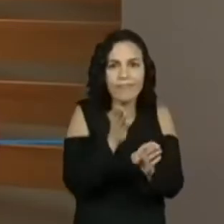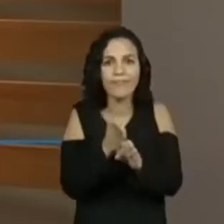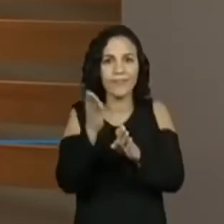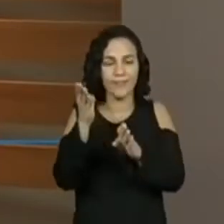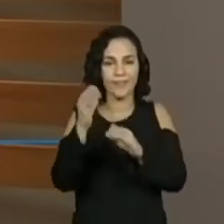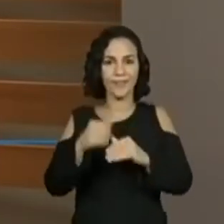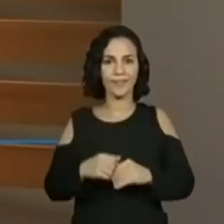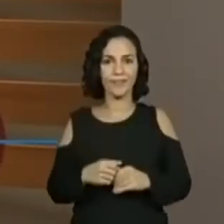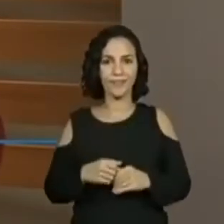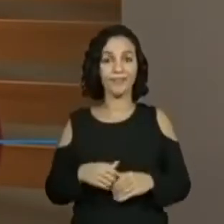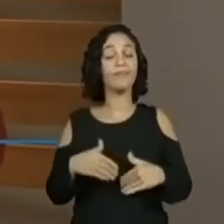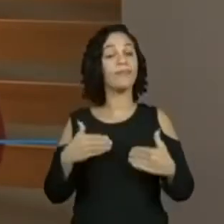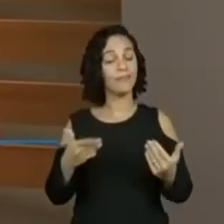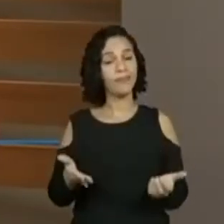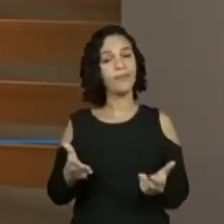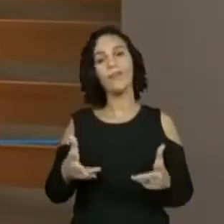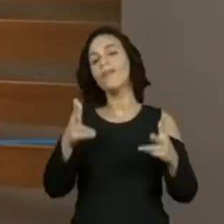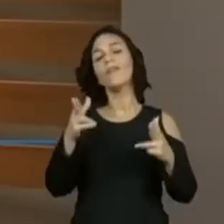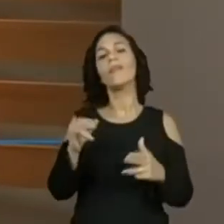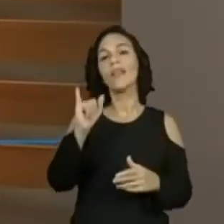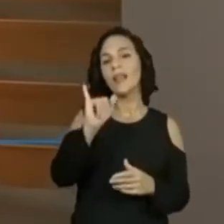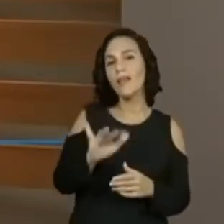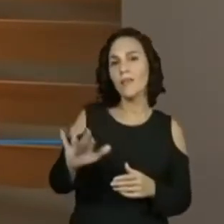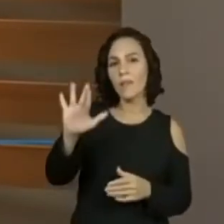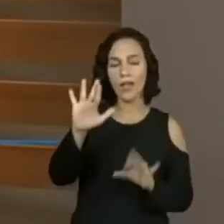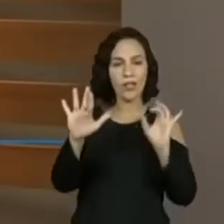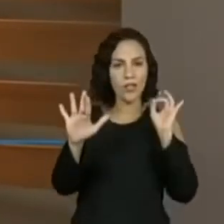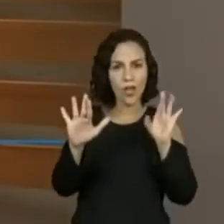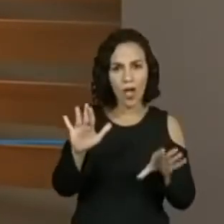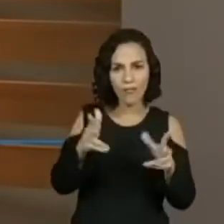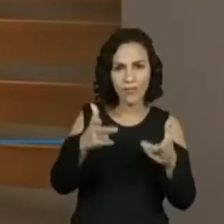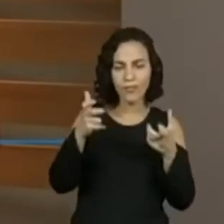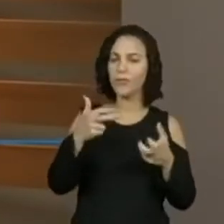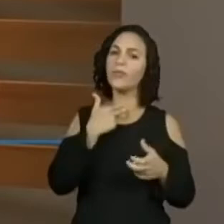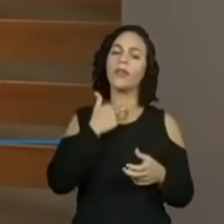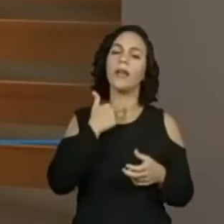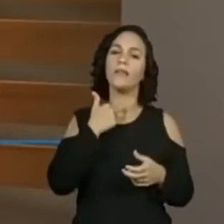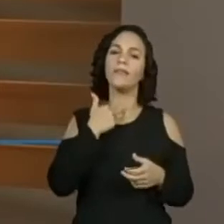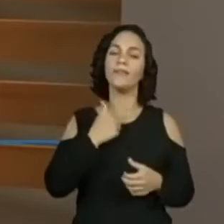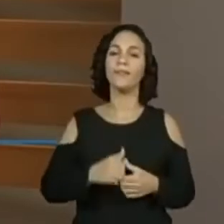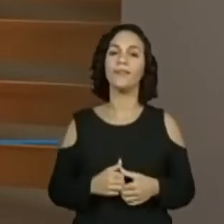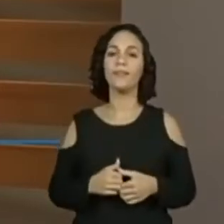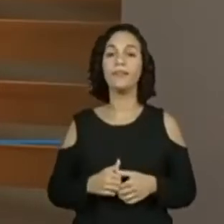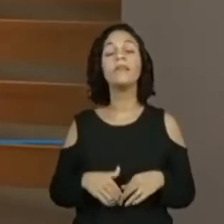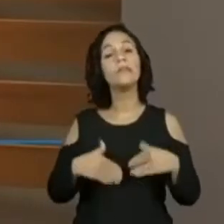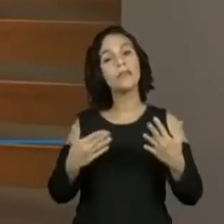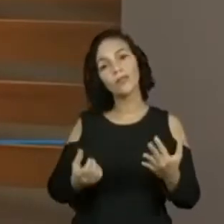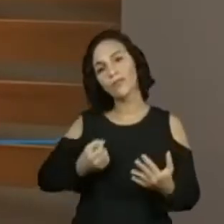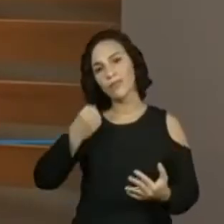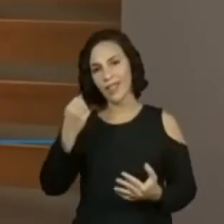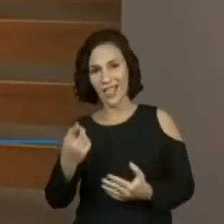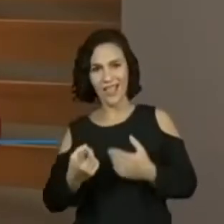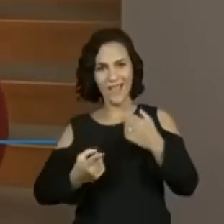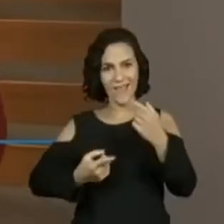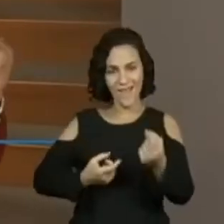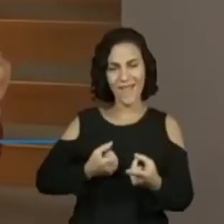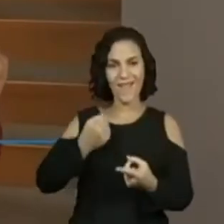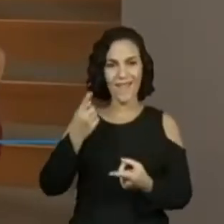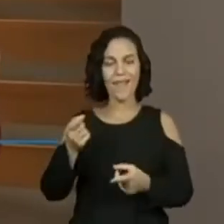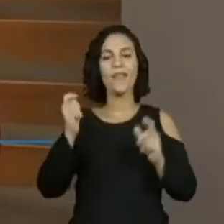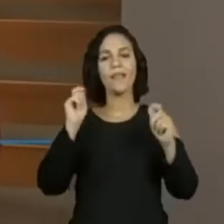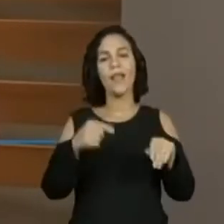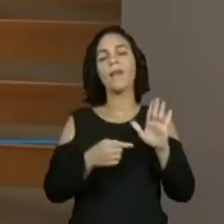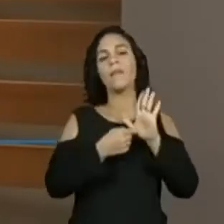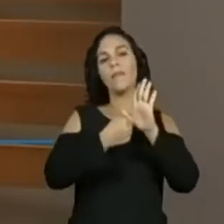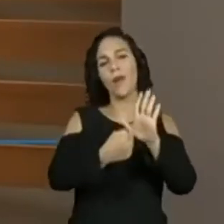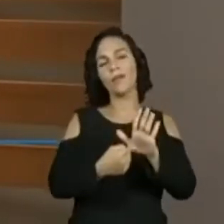ela trouxe uma informação que só a imagem não é possível identificar. Então, tem algumas situações que vão aparecer em todas as